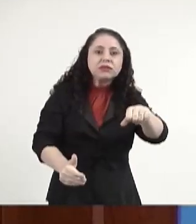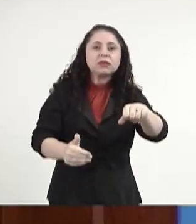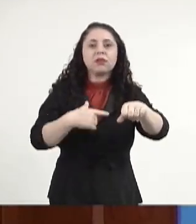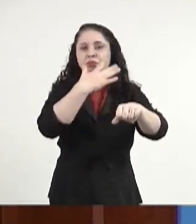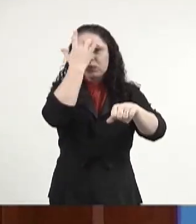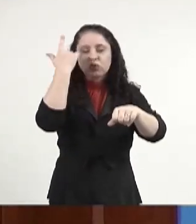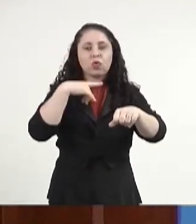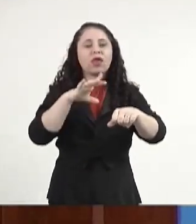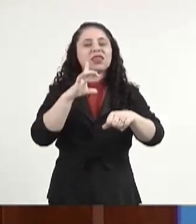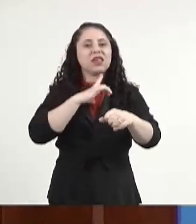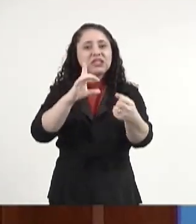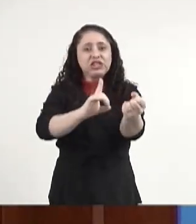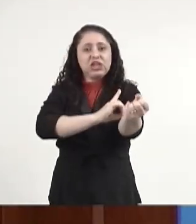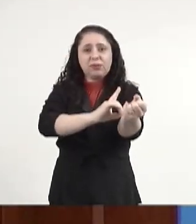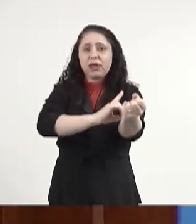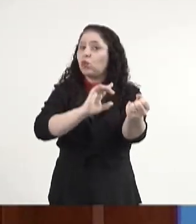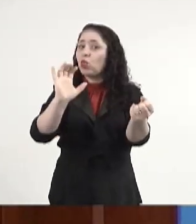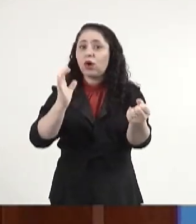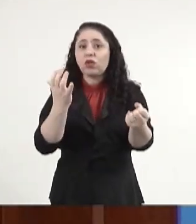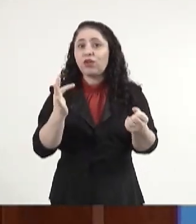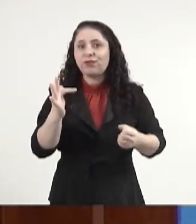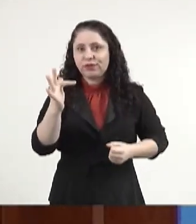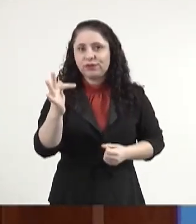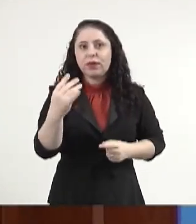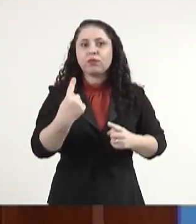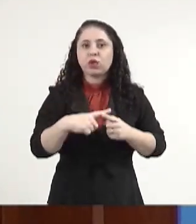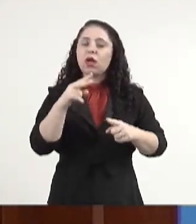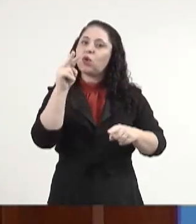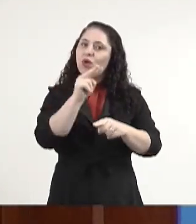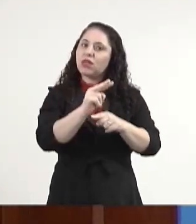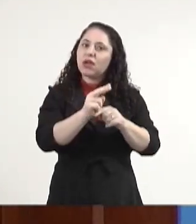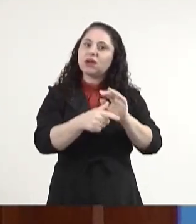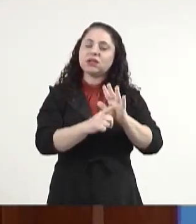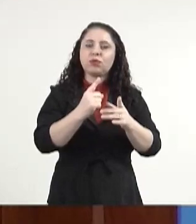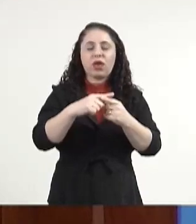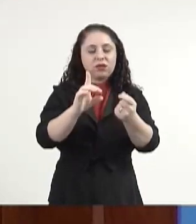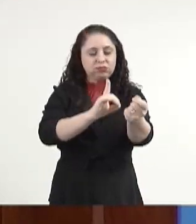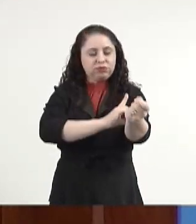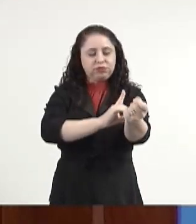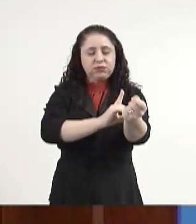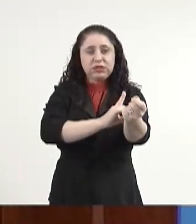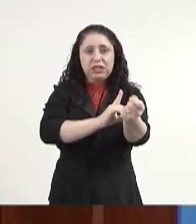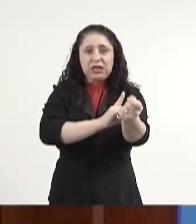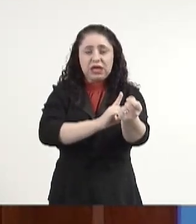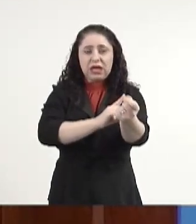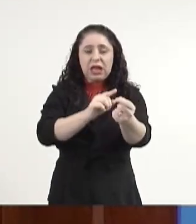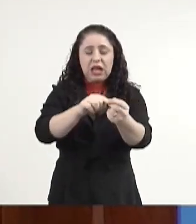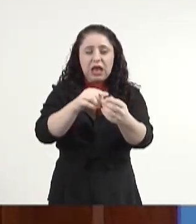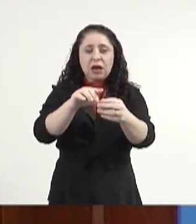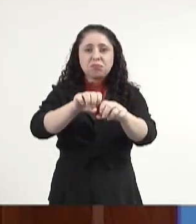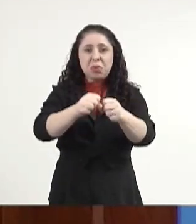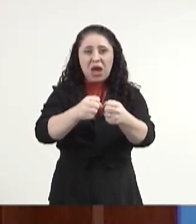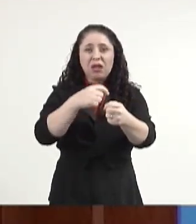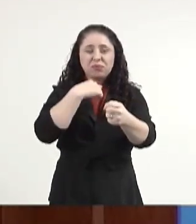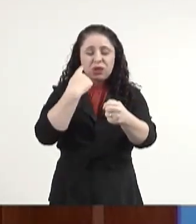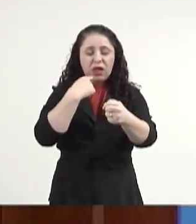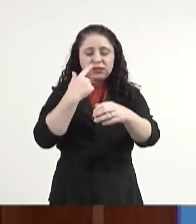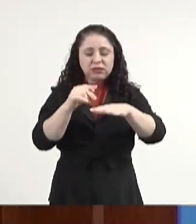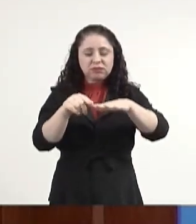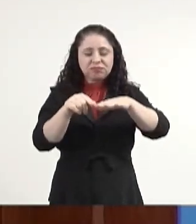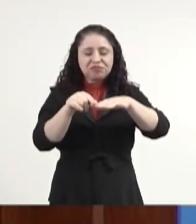de pessoas diabéticas, não aconteçam. Porque, infelizmente, a diabetes, ela leva à amputação,